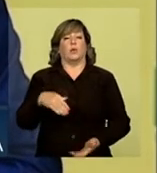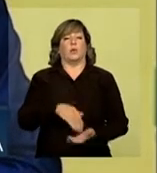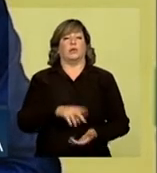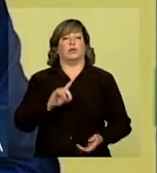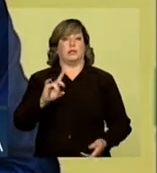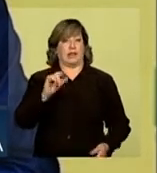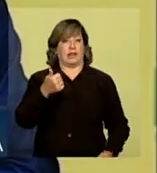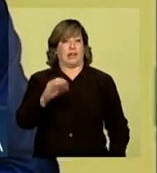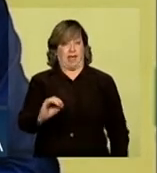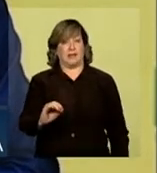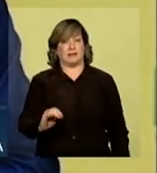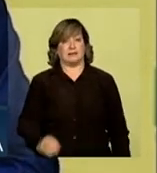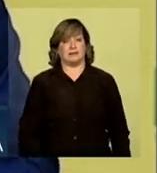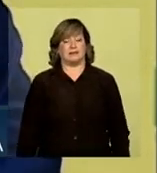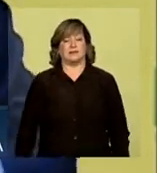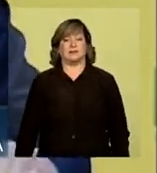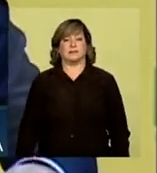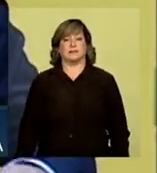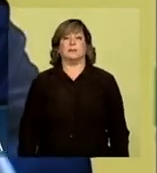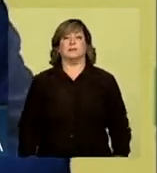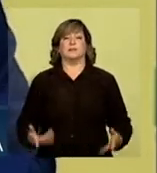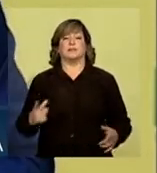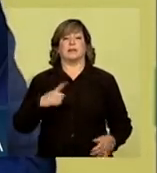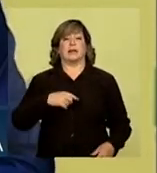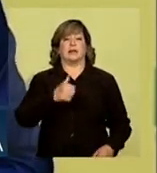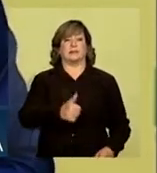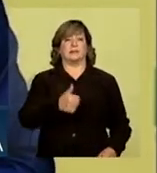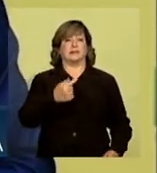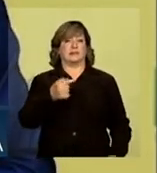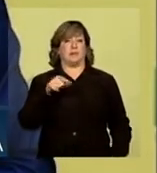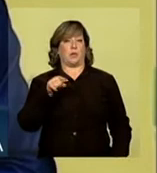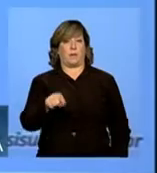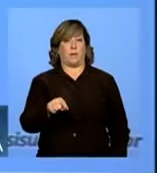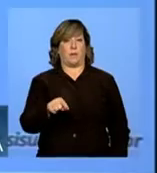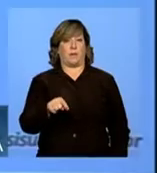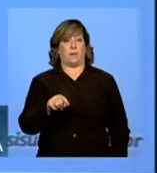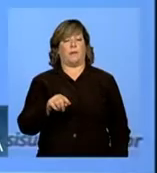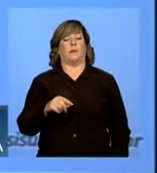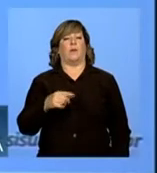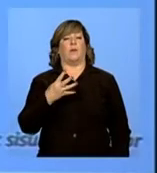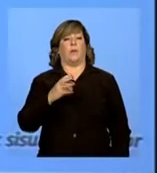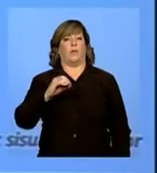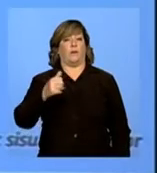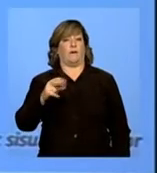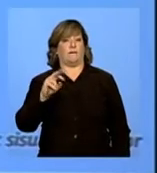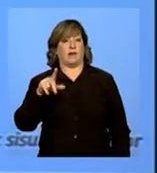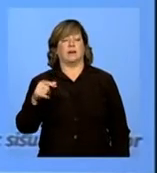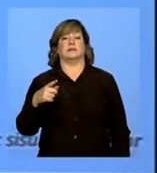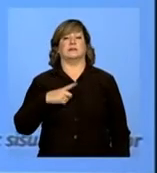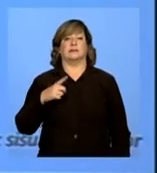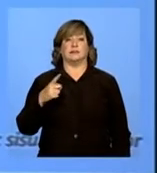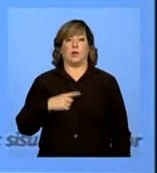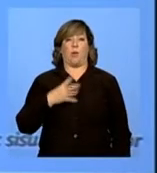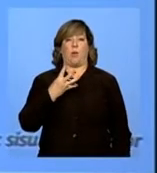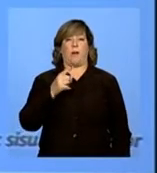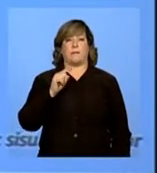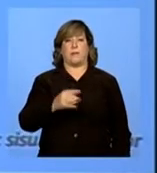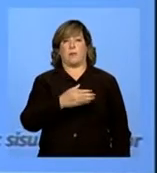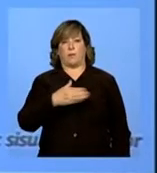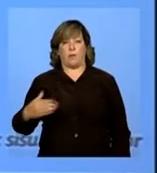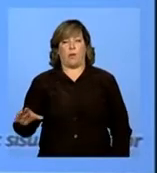que é o dia dez Então são 171.401 vagas em 4.723 cursos